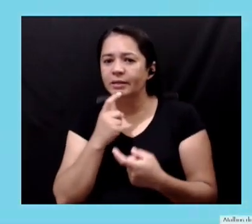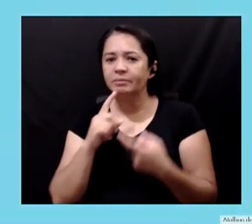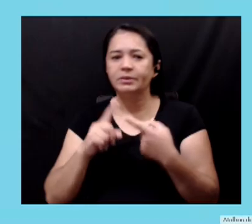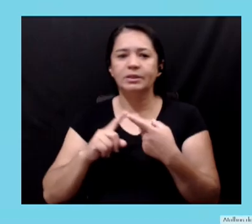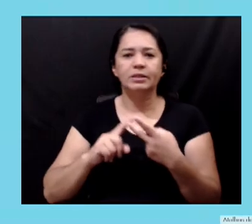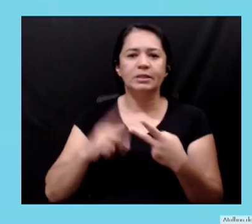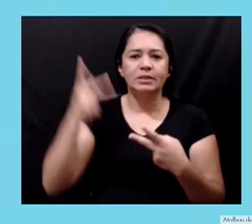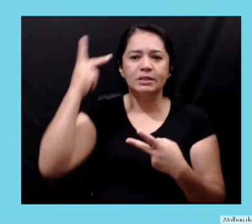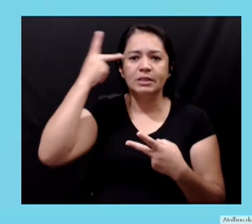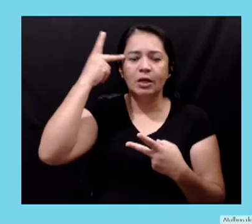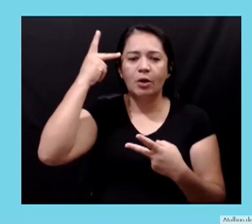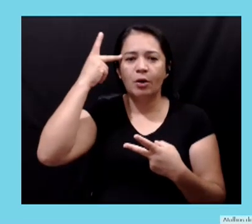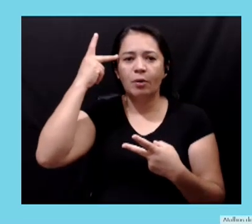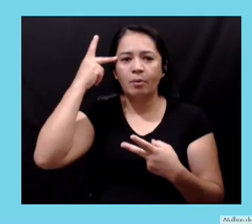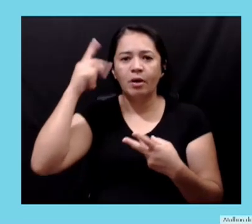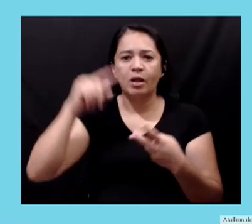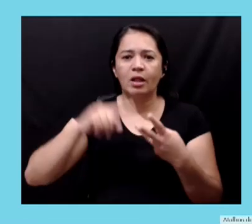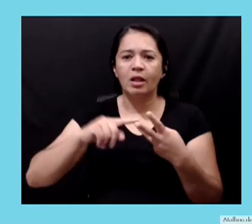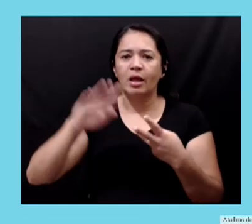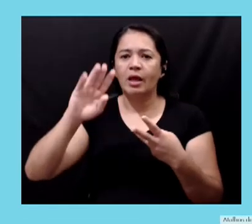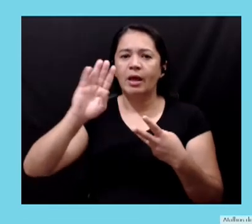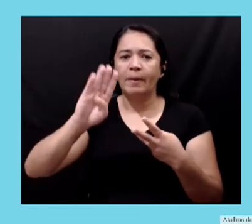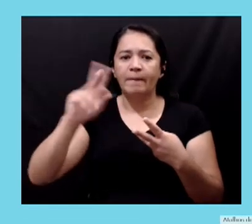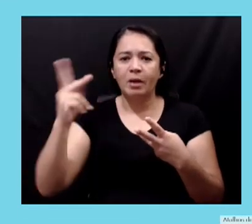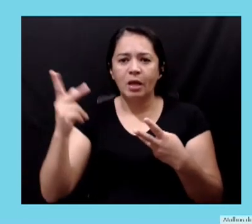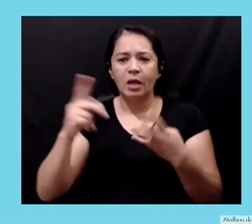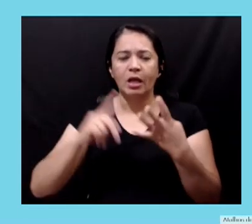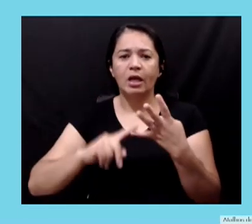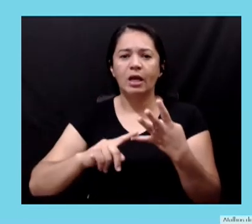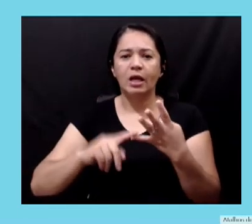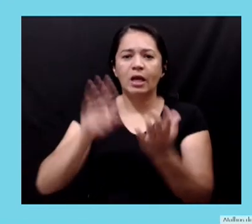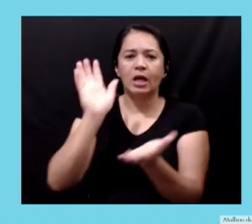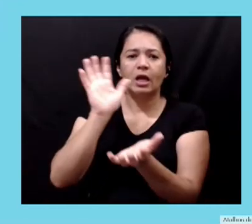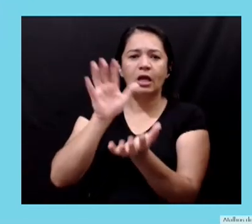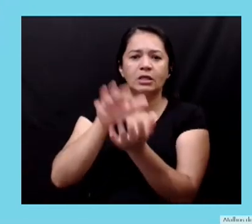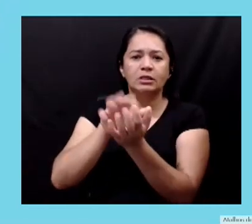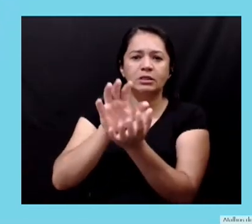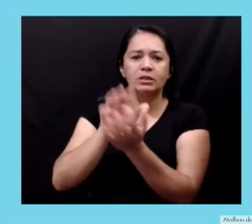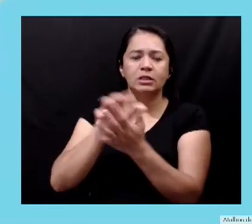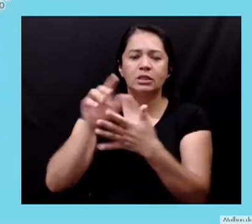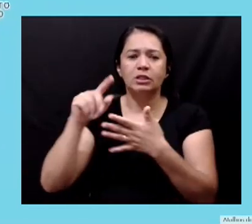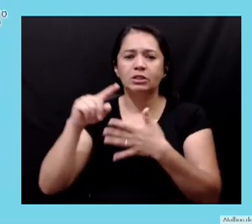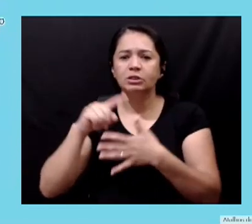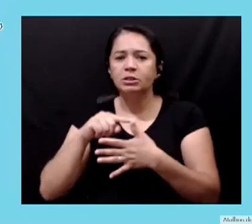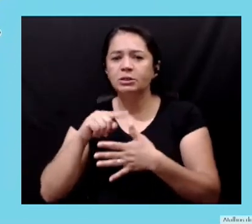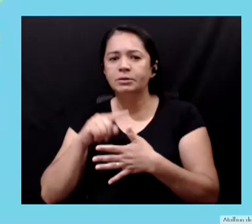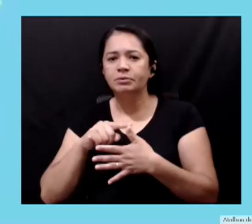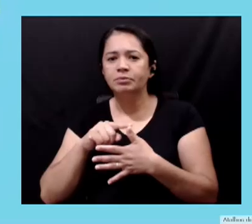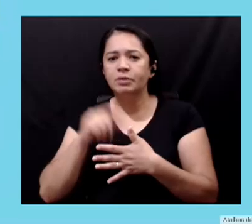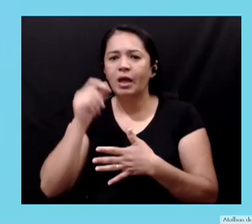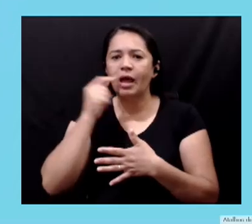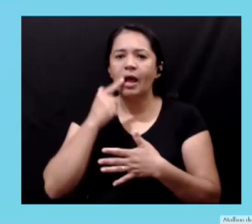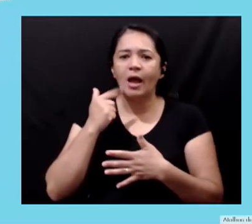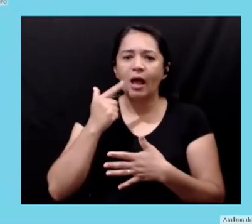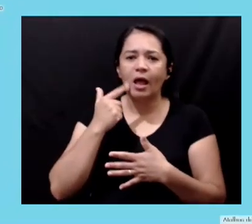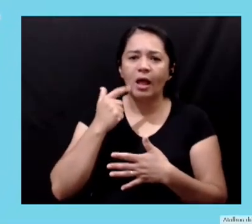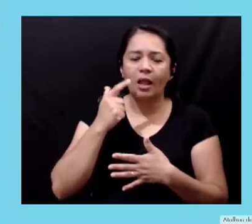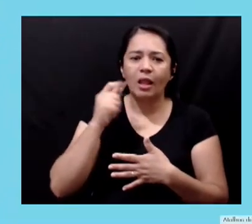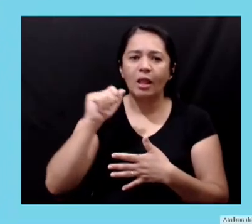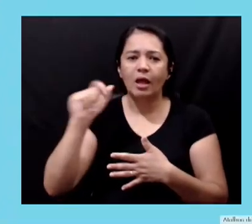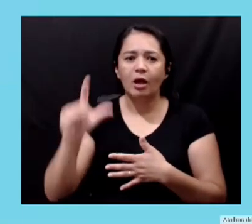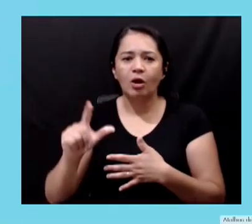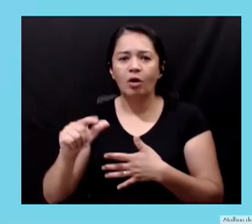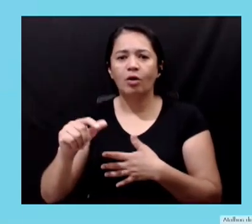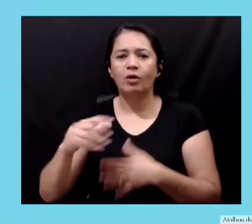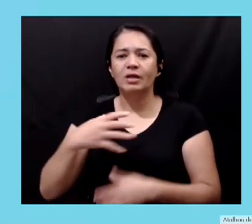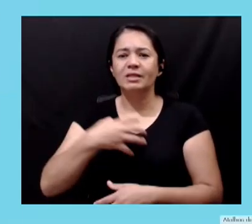lá em cima Belo Horizonte, Sergipe, olha só, né? Alagoas, Salvador, lá em cima Rio